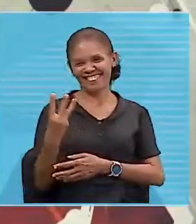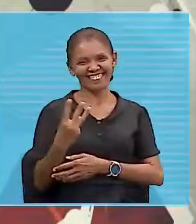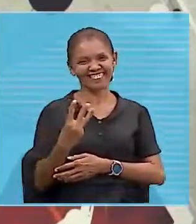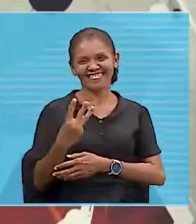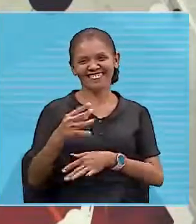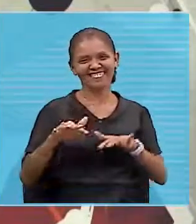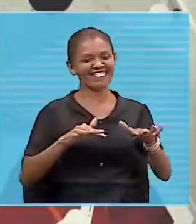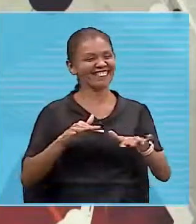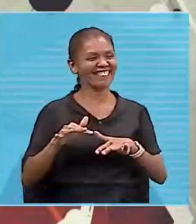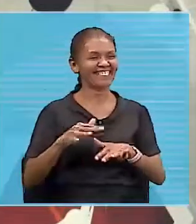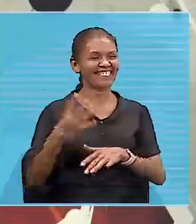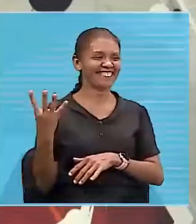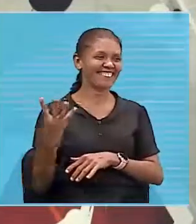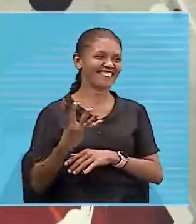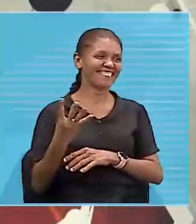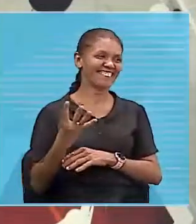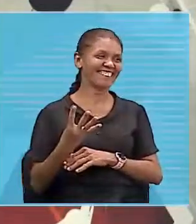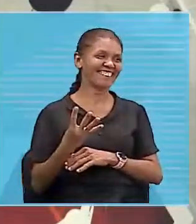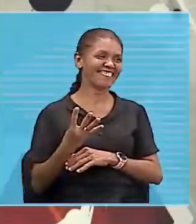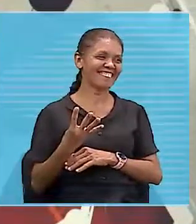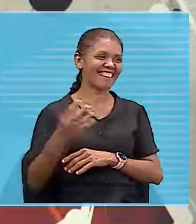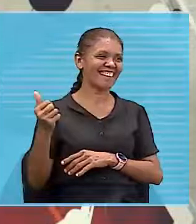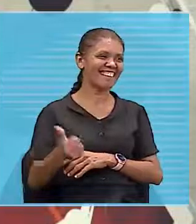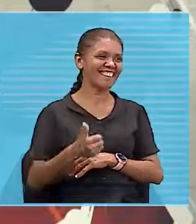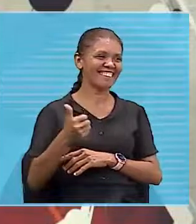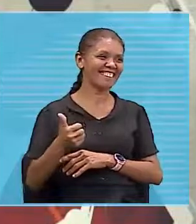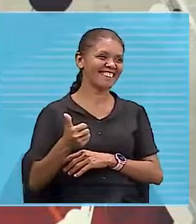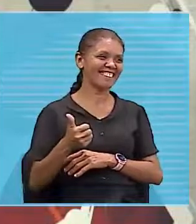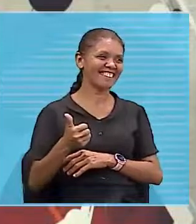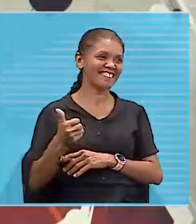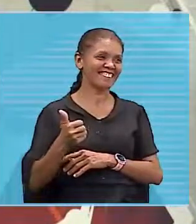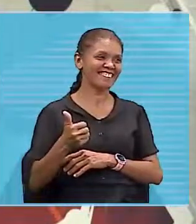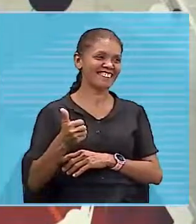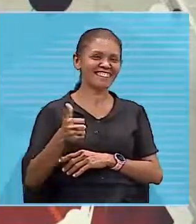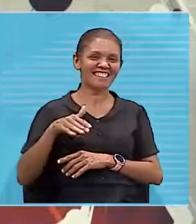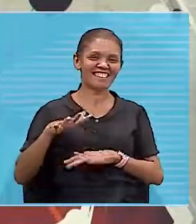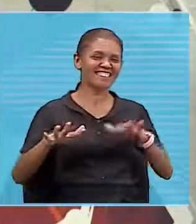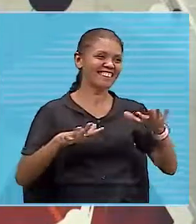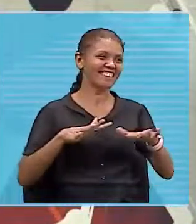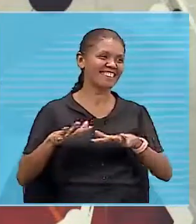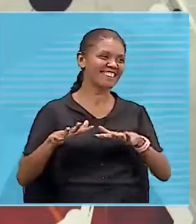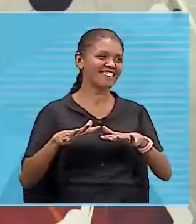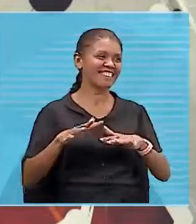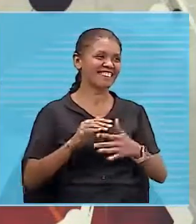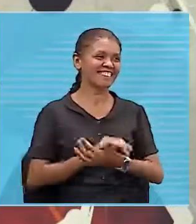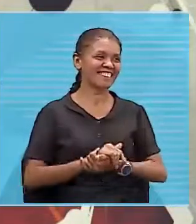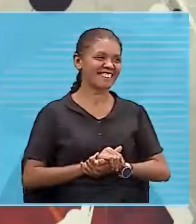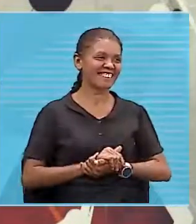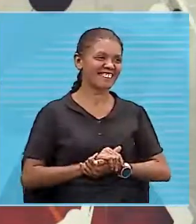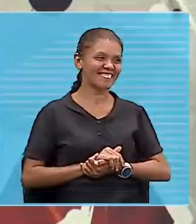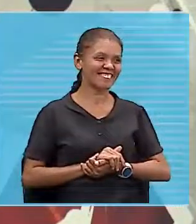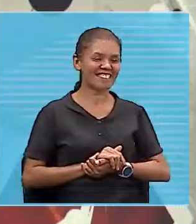botar ela quarta eu sei que botamos a primeira entrou a primeira Quando entrou a primeira está arrochando olha